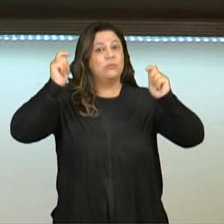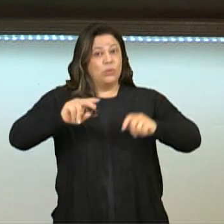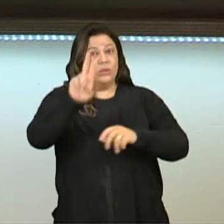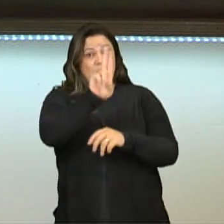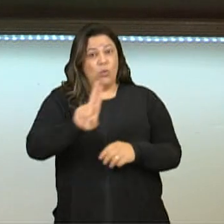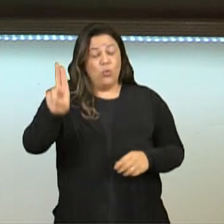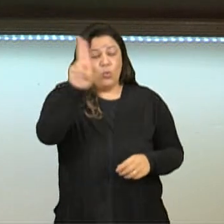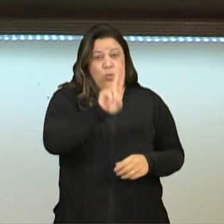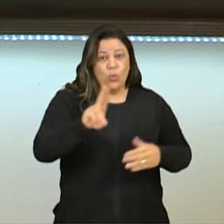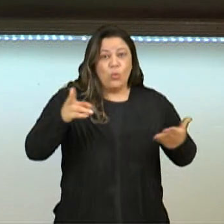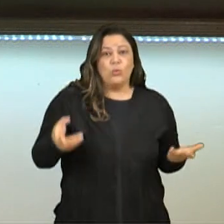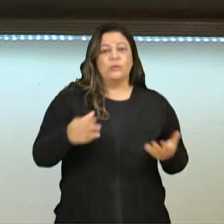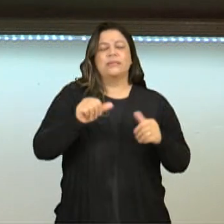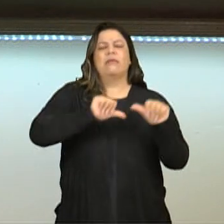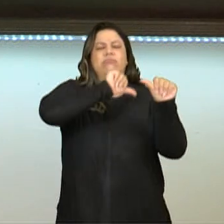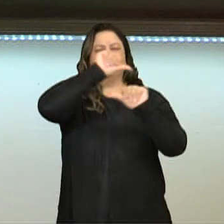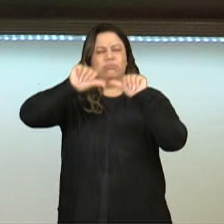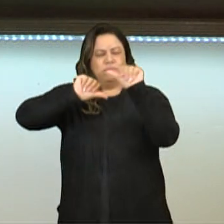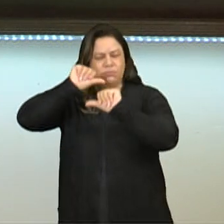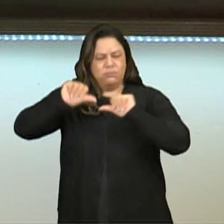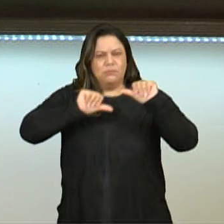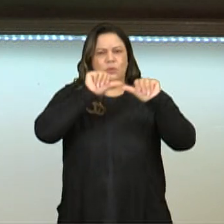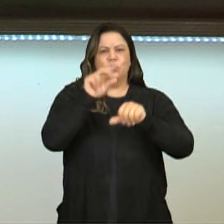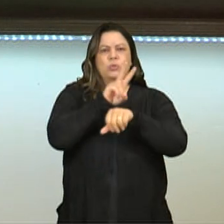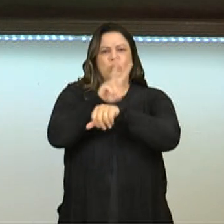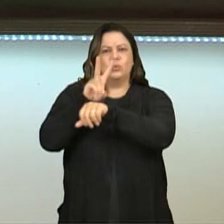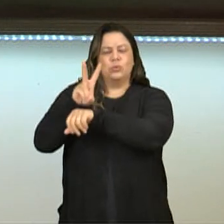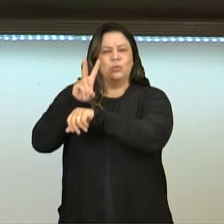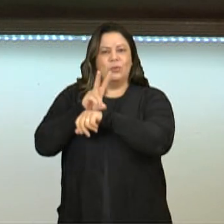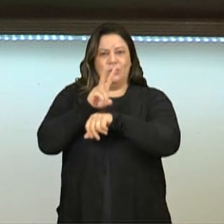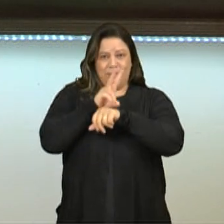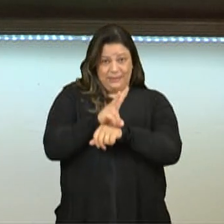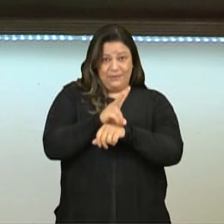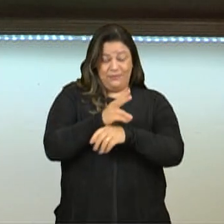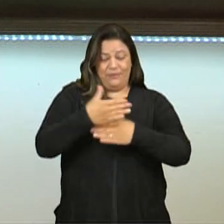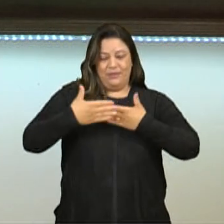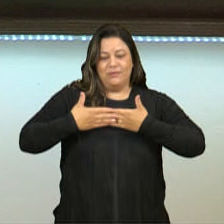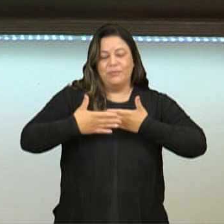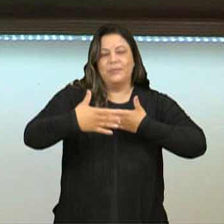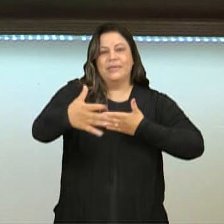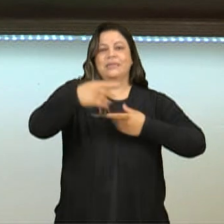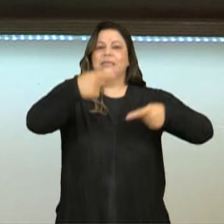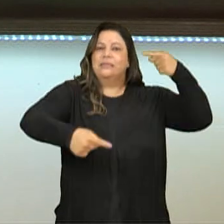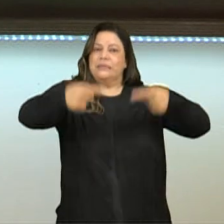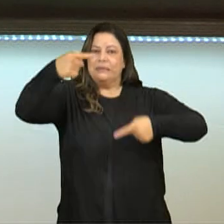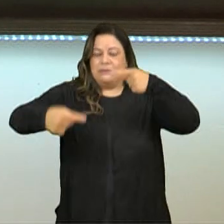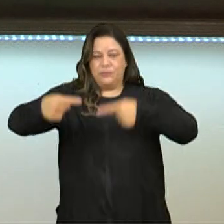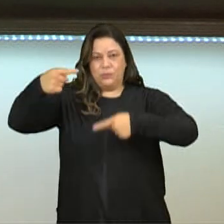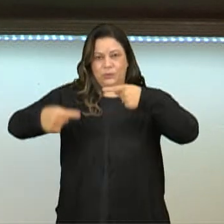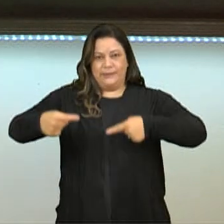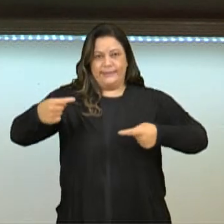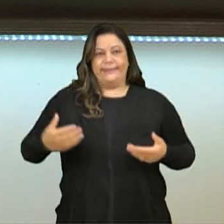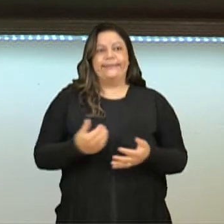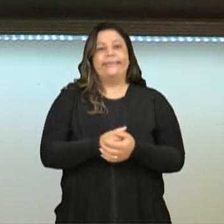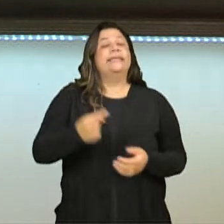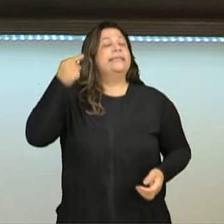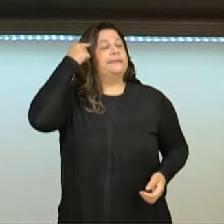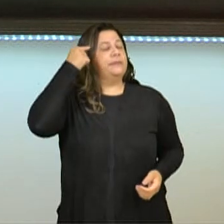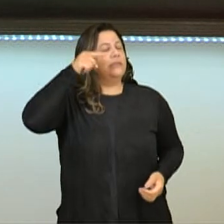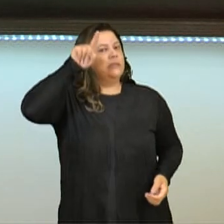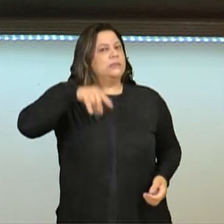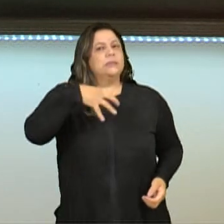utilizar tais recursos preservados ou conservados a partir das políticas ambientais. Pensando nesse